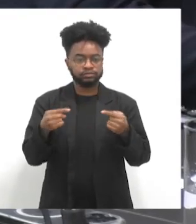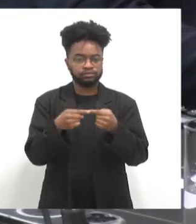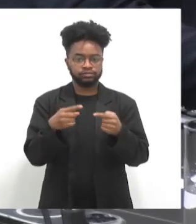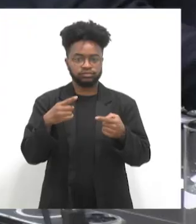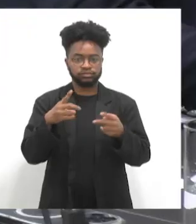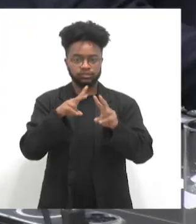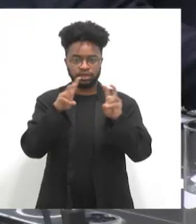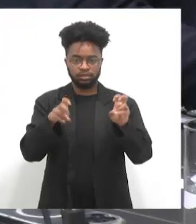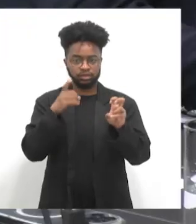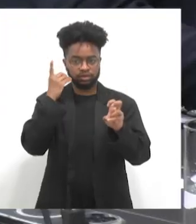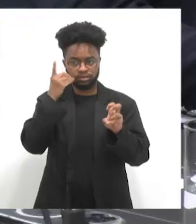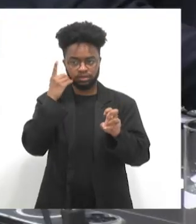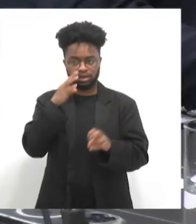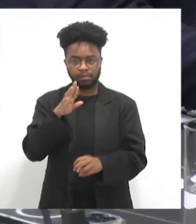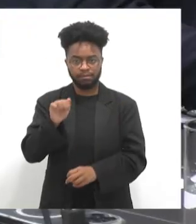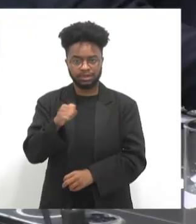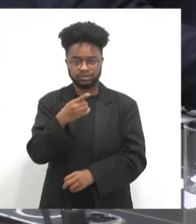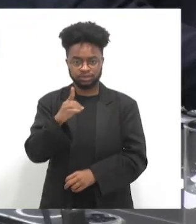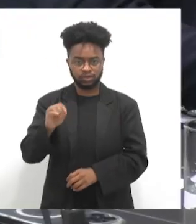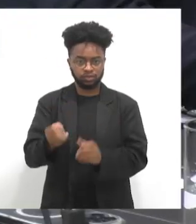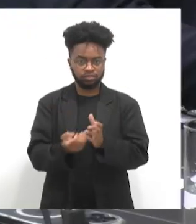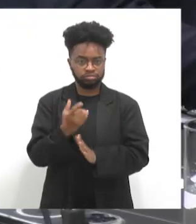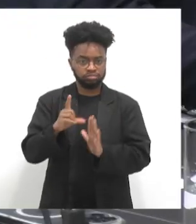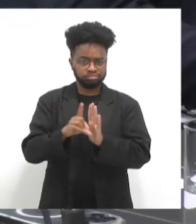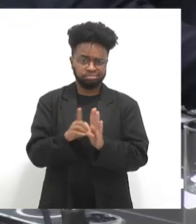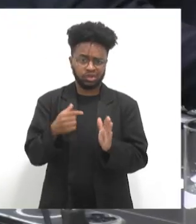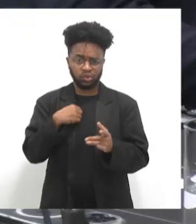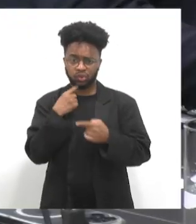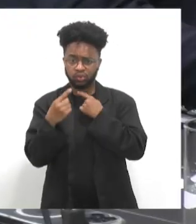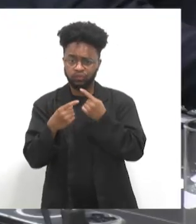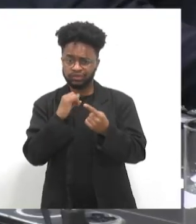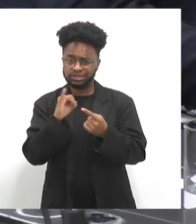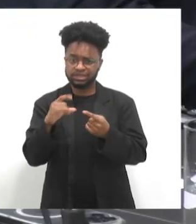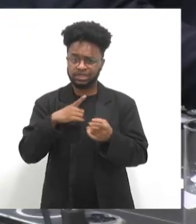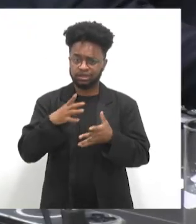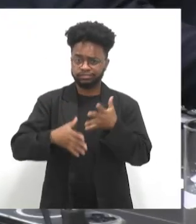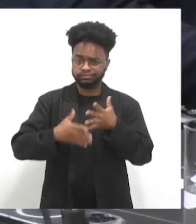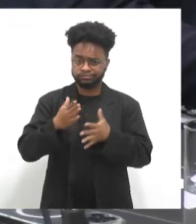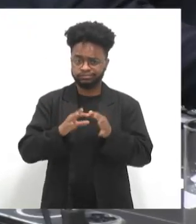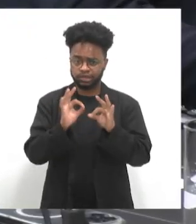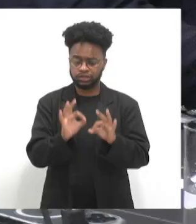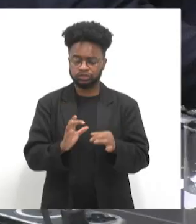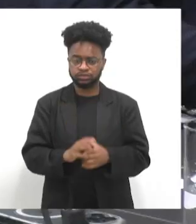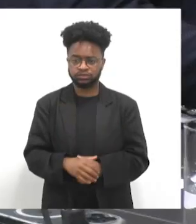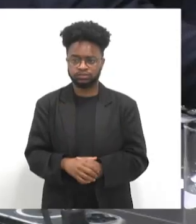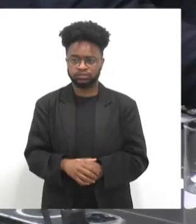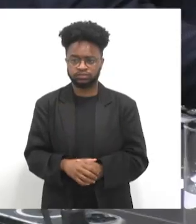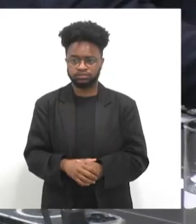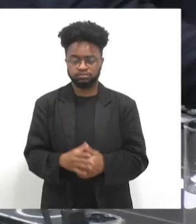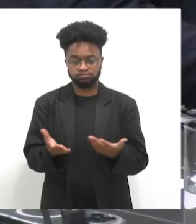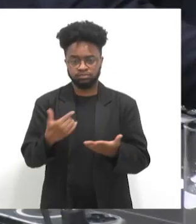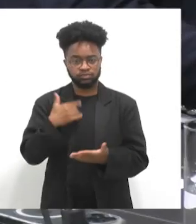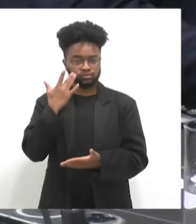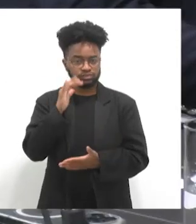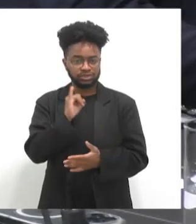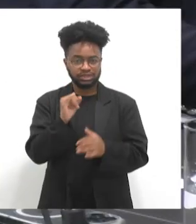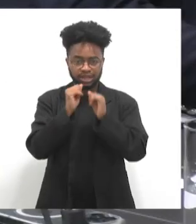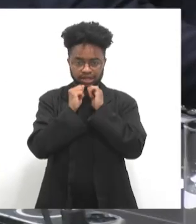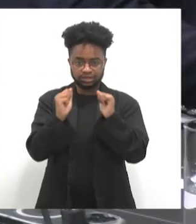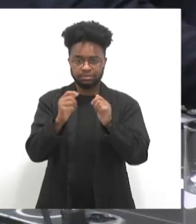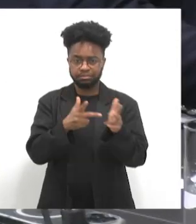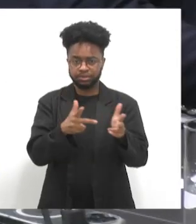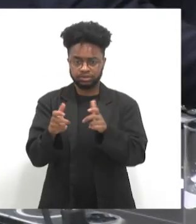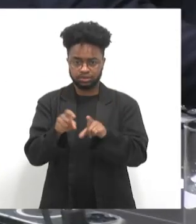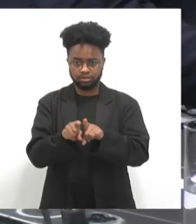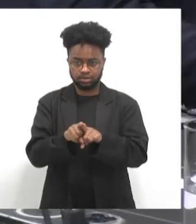legislando. Então, eu tenho dúvidas, de fato, sobre uma eventual prejudicabilidade. E aí, não sei se as assessorias visualizaram isso